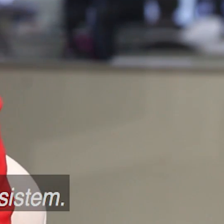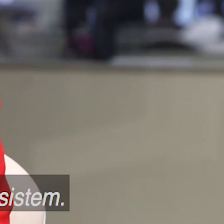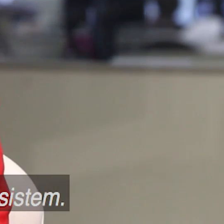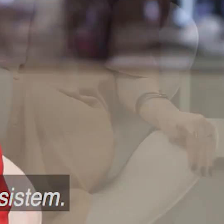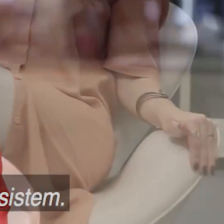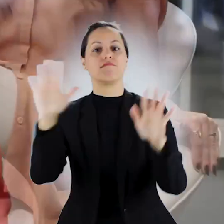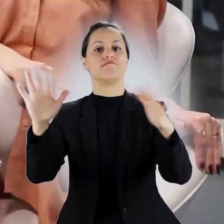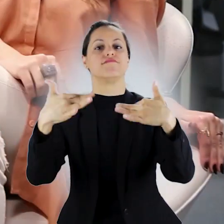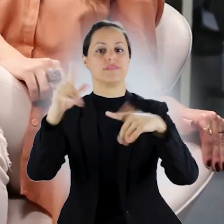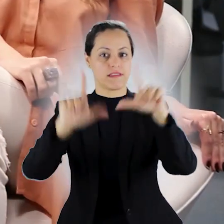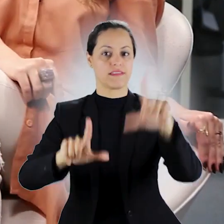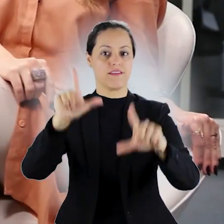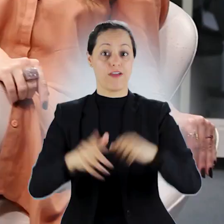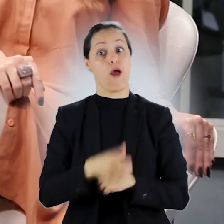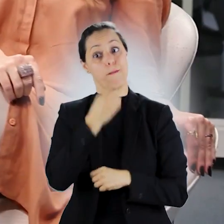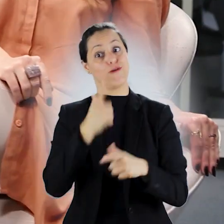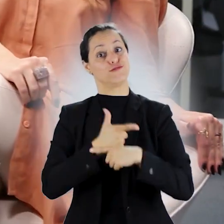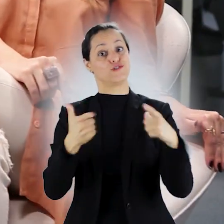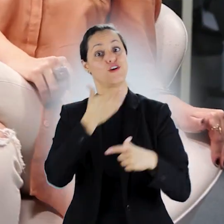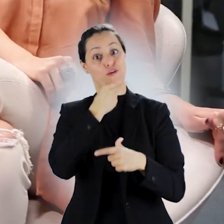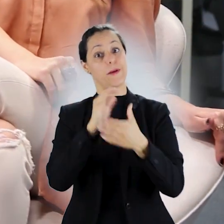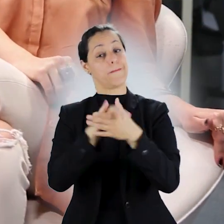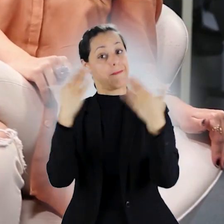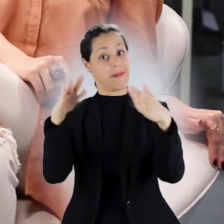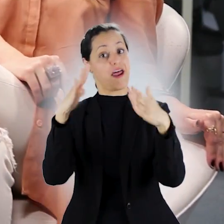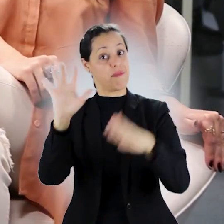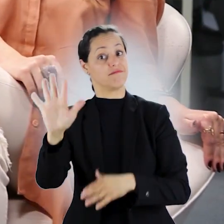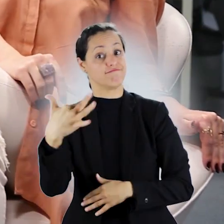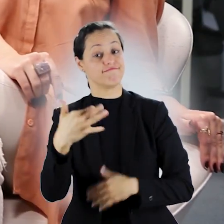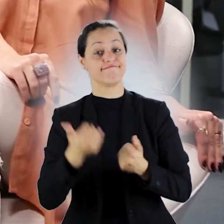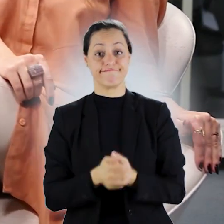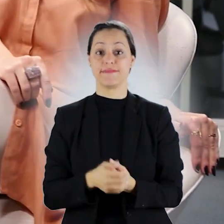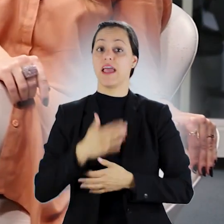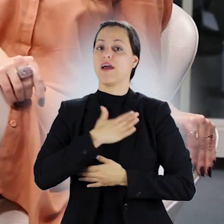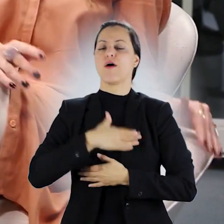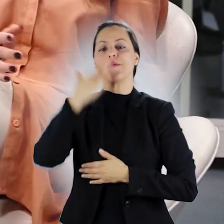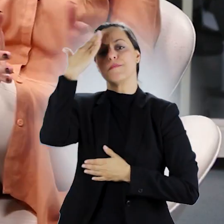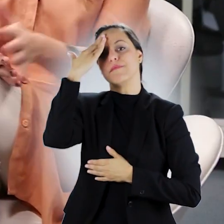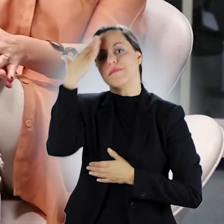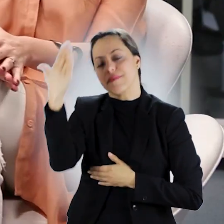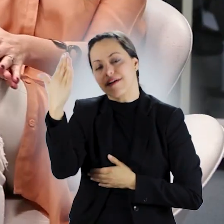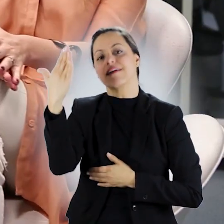os assistem. Ah, que bom, que bom. Sorte deles, parabéns pra eles.